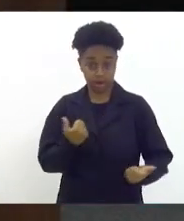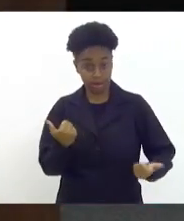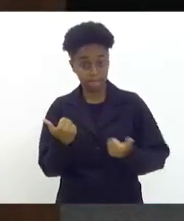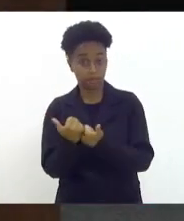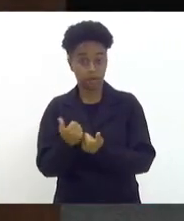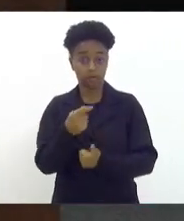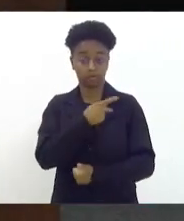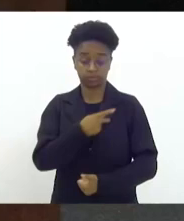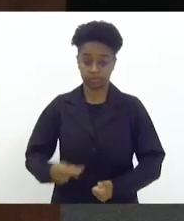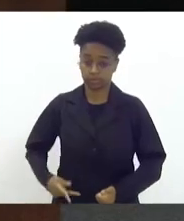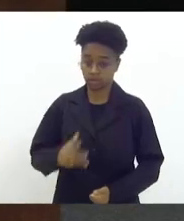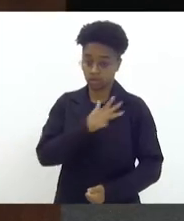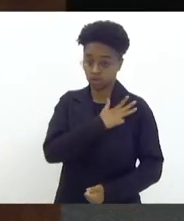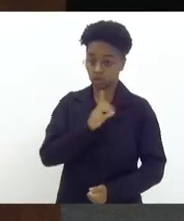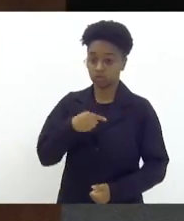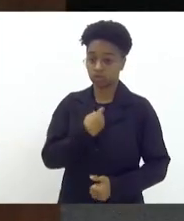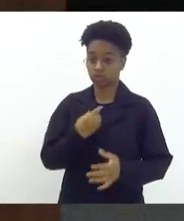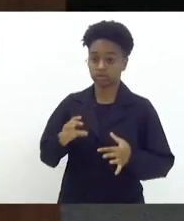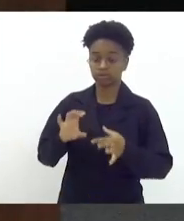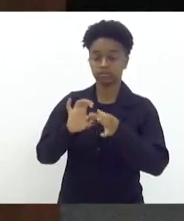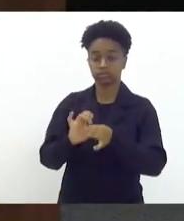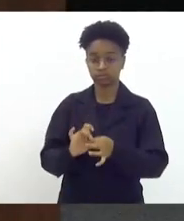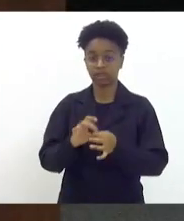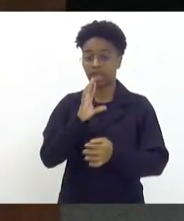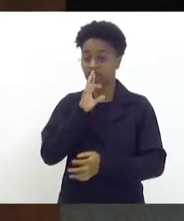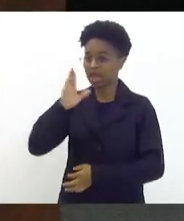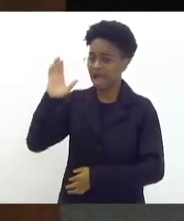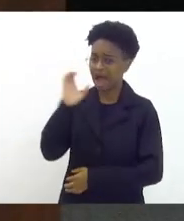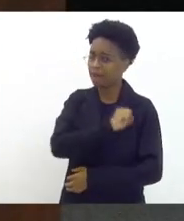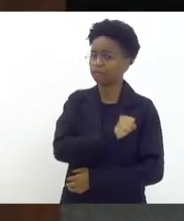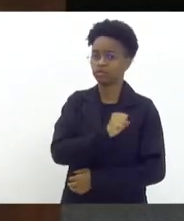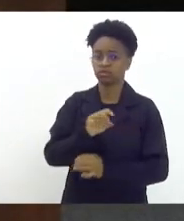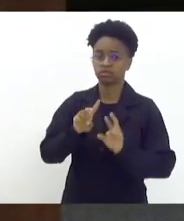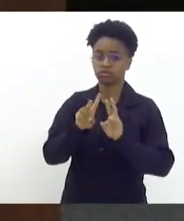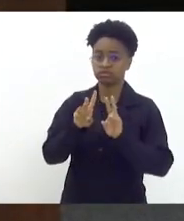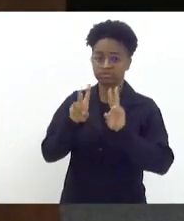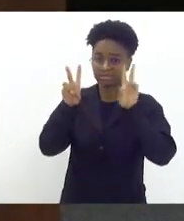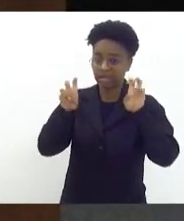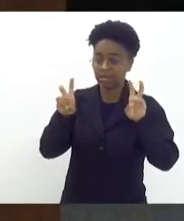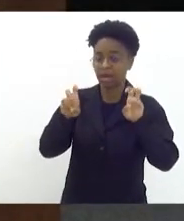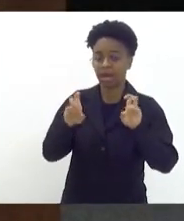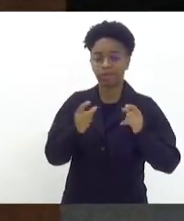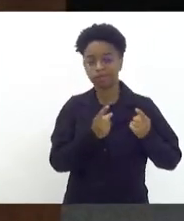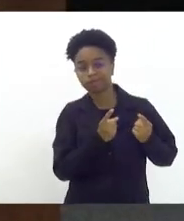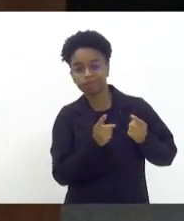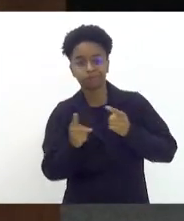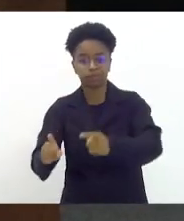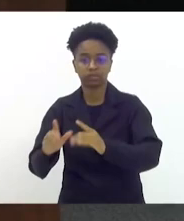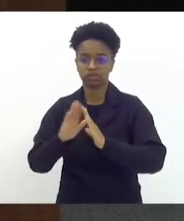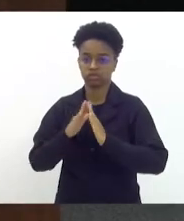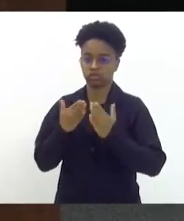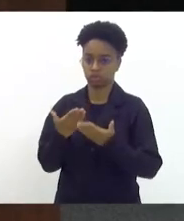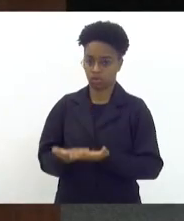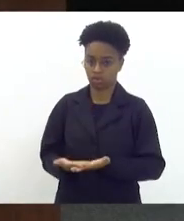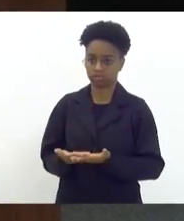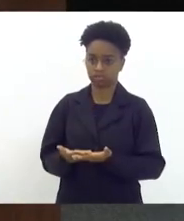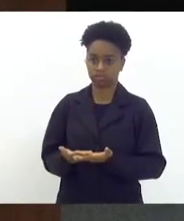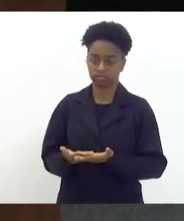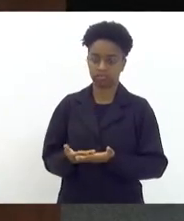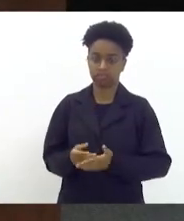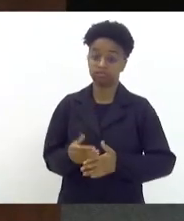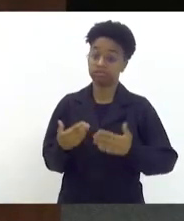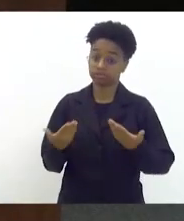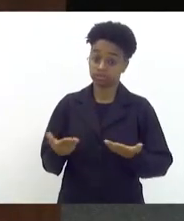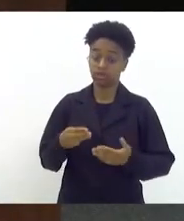do presidente Lula o governo que a gente compõe respondeu muito rápido aos ataques orquestrados as unidades de ensino por todo o país